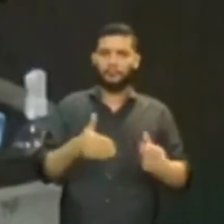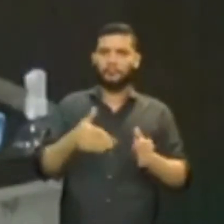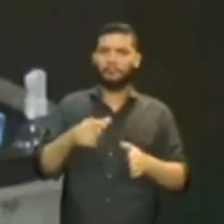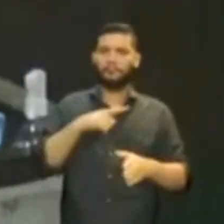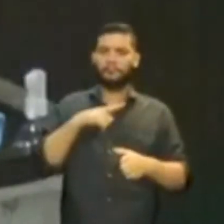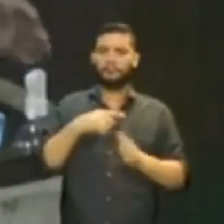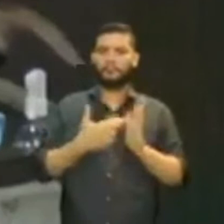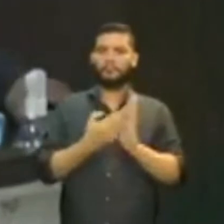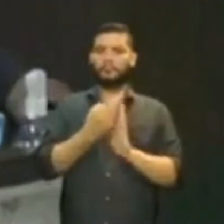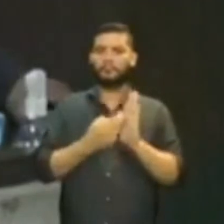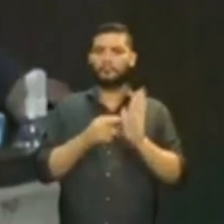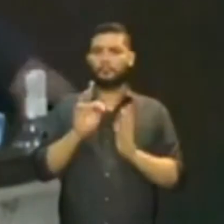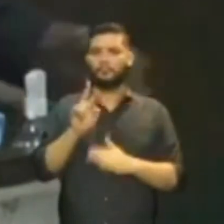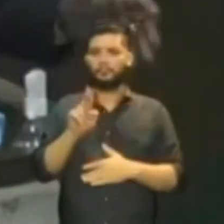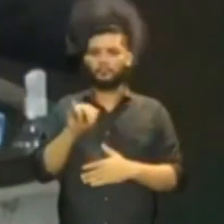FUNAI.